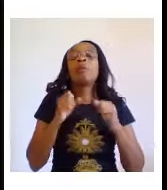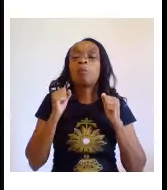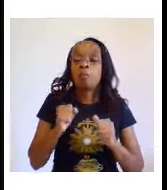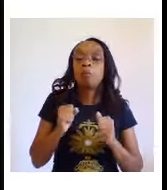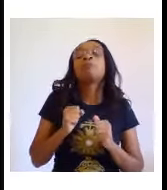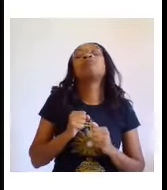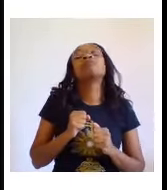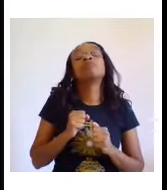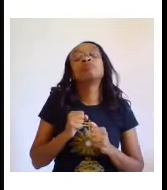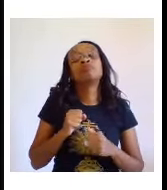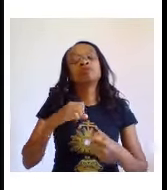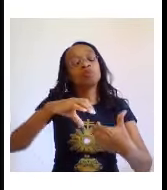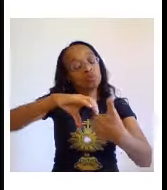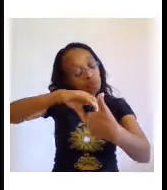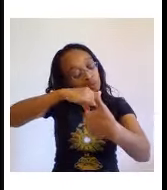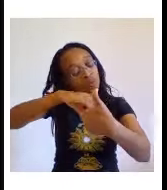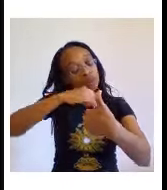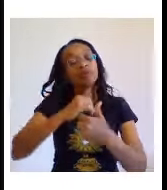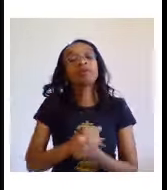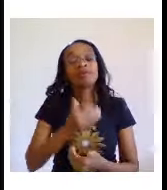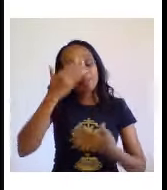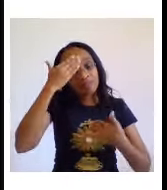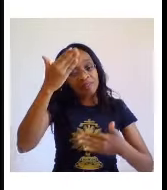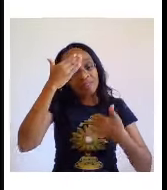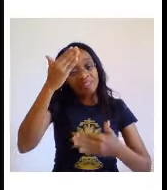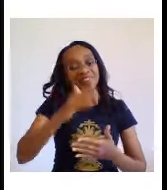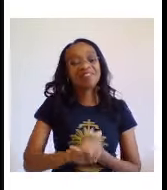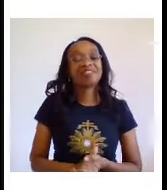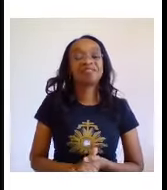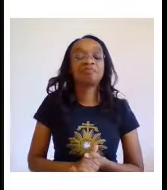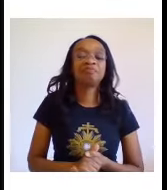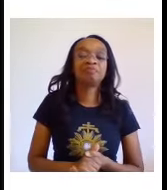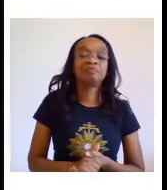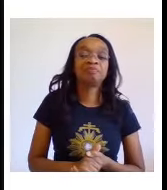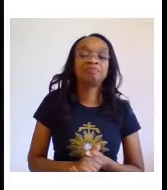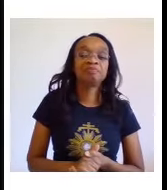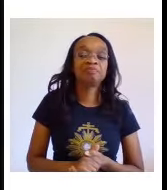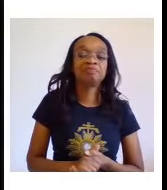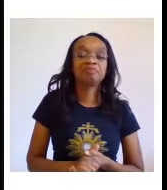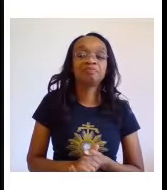entrar em contato. Muito obrigado. Volto a palavra para você, Tânia.